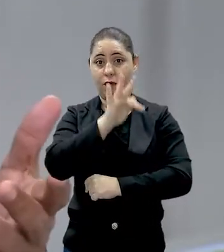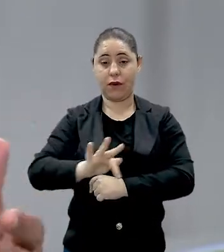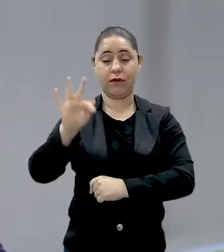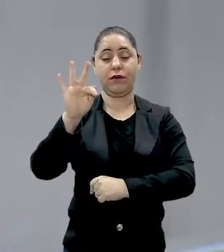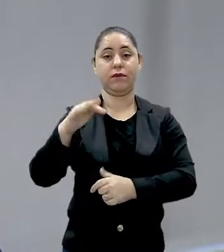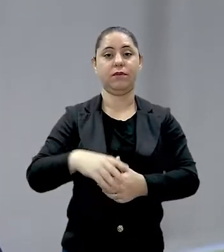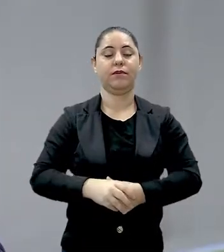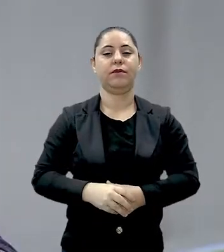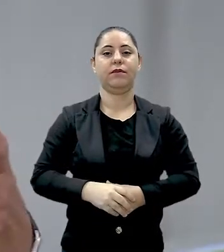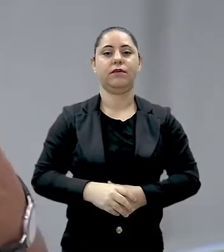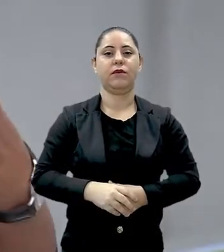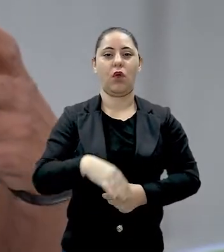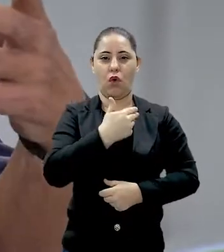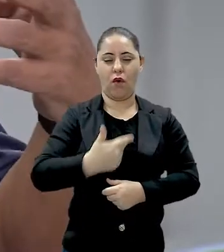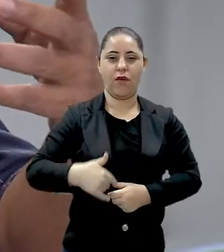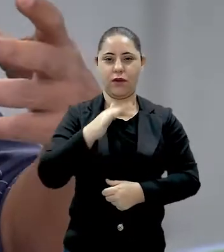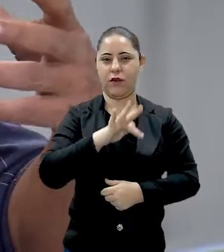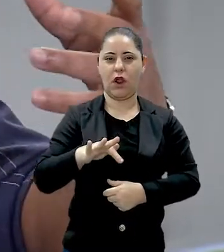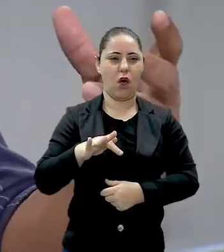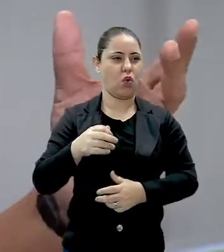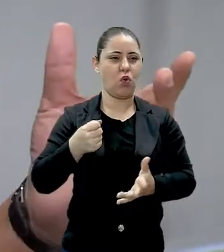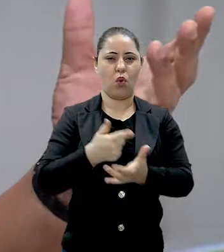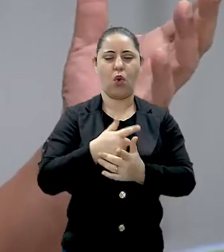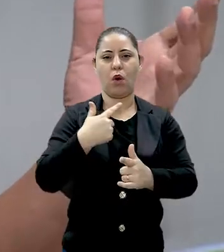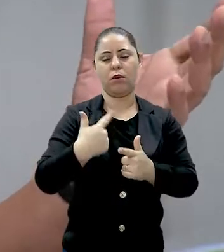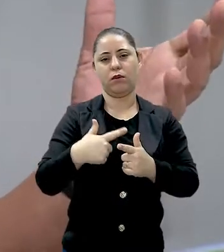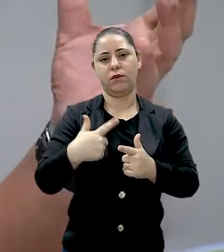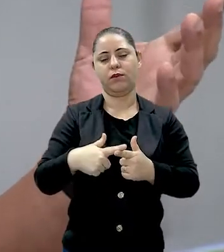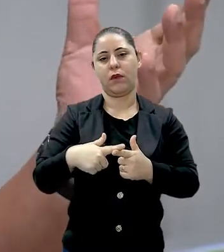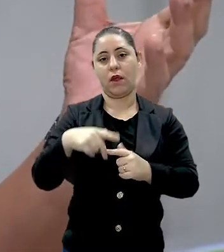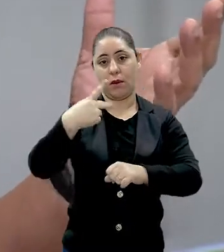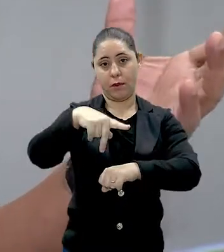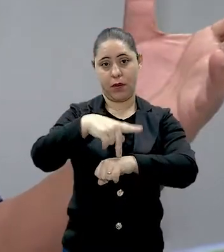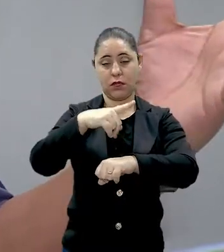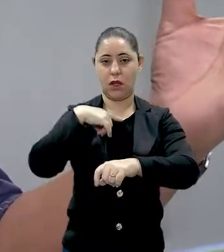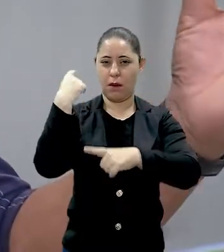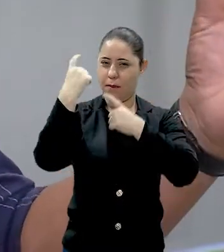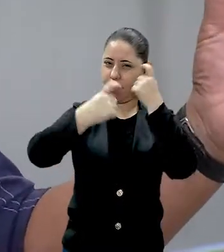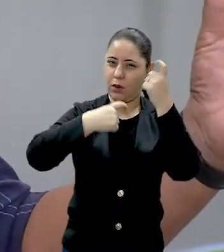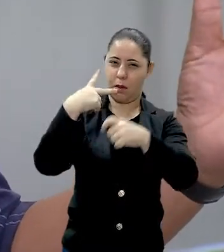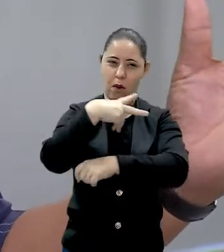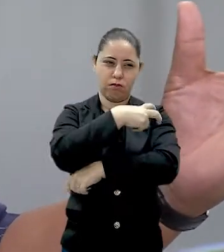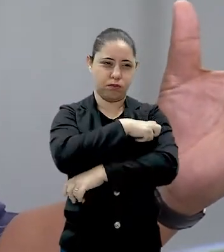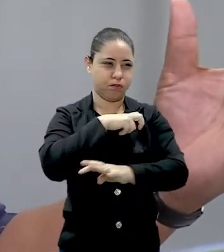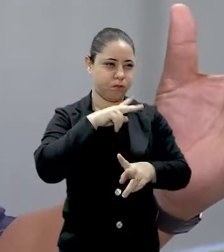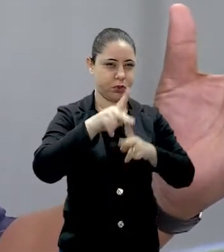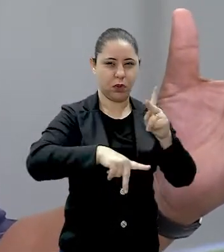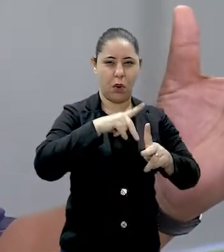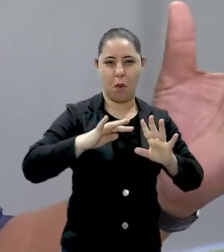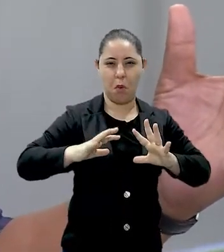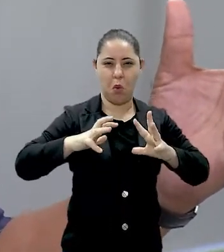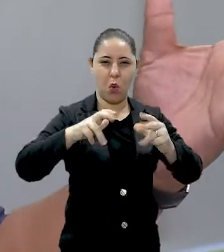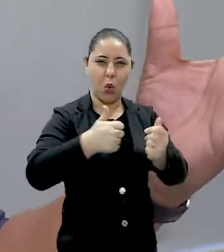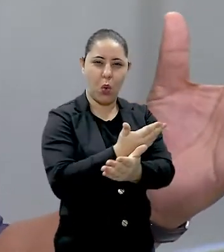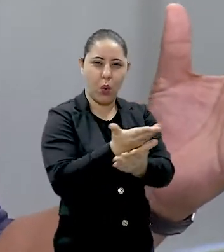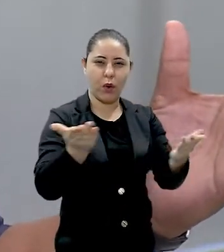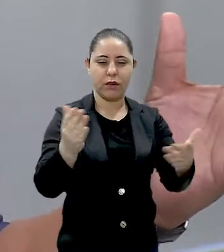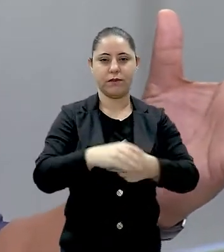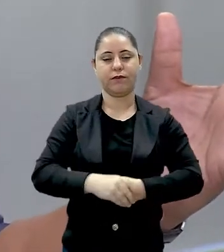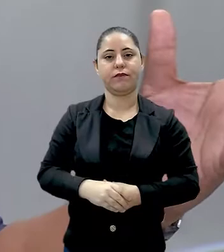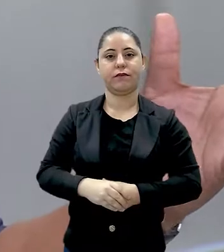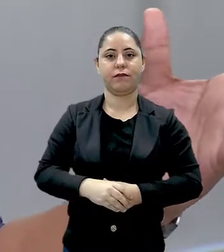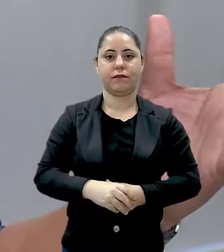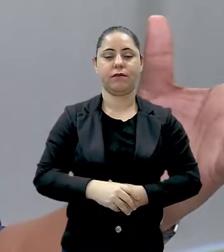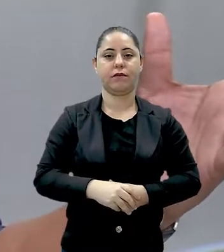governos federais, os governos que estão lá concorrendo, porque todo o país ele tem a preocupação de imunizar todo o seu rebanho, toda a